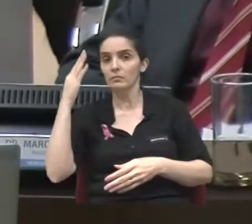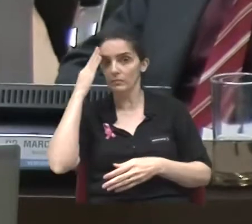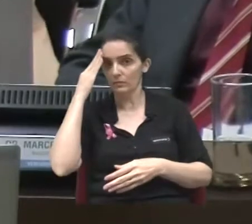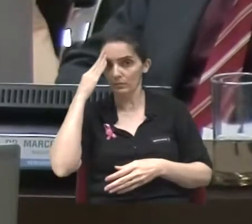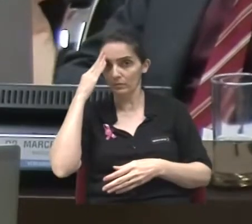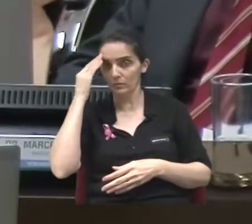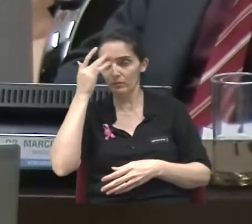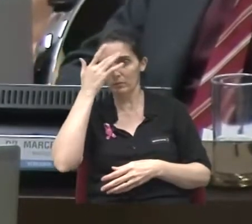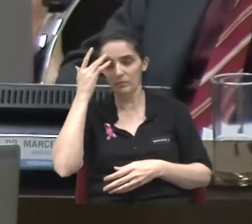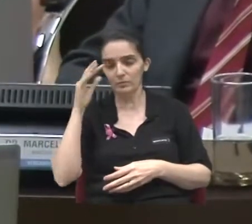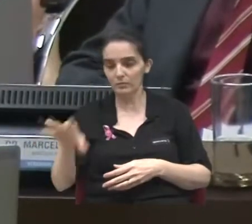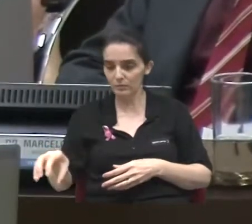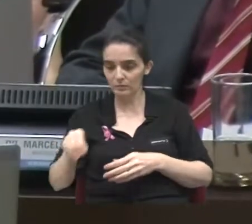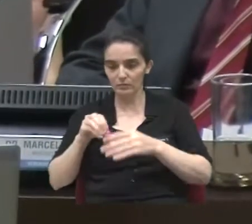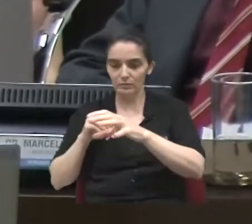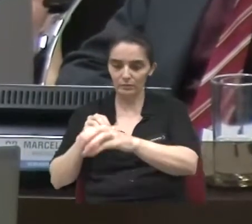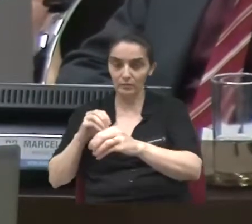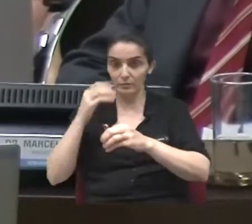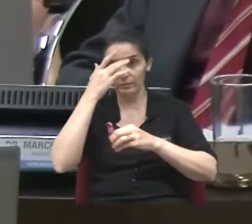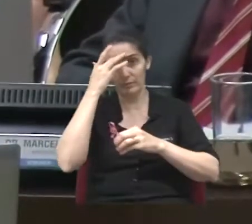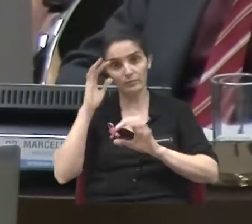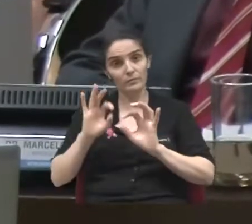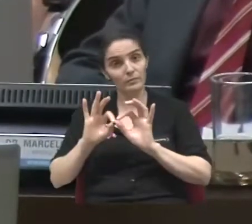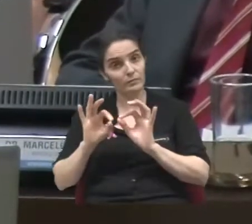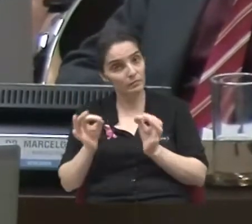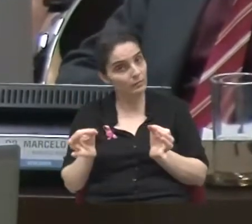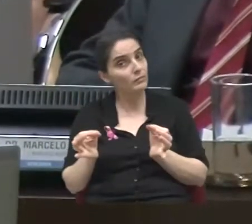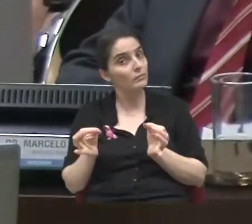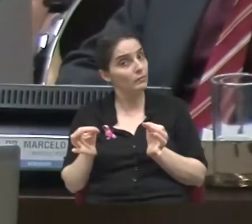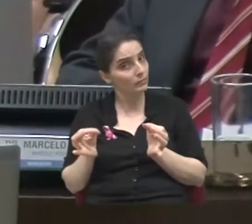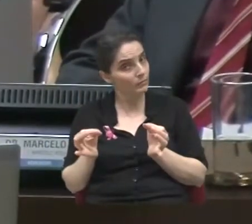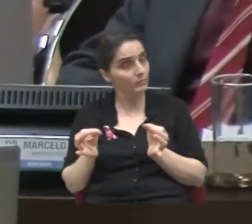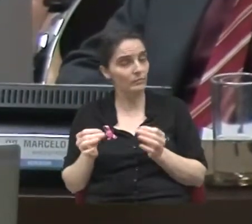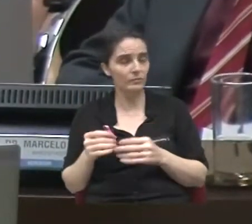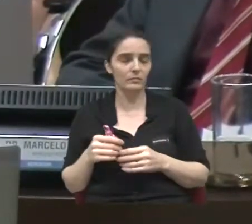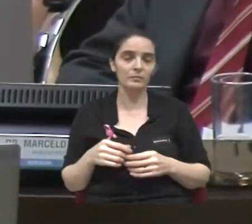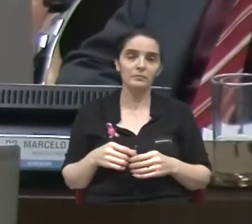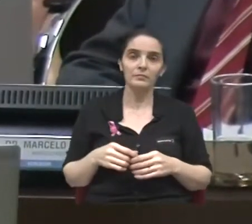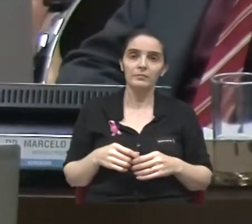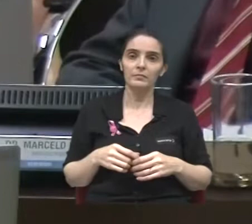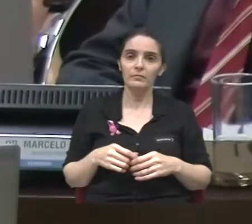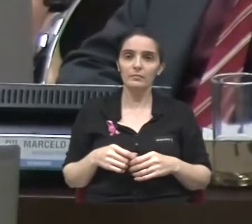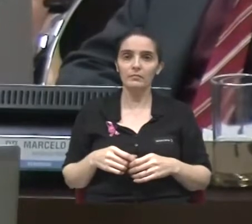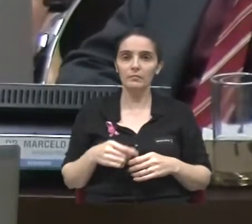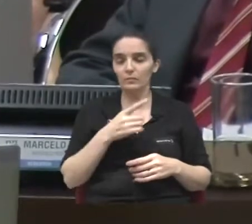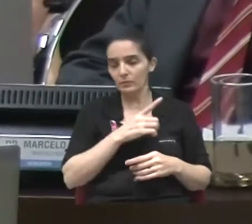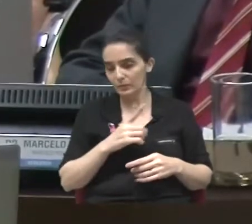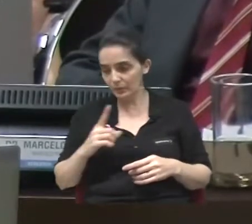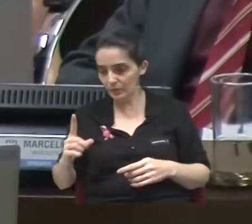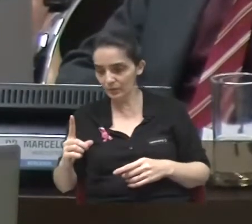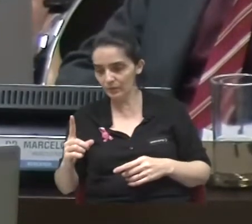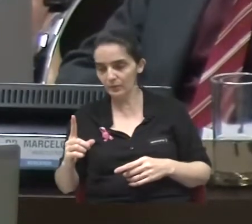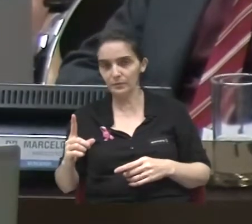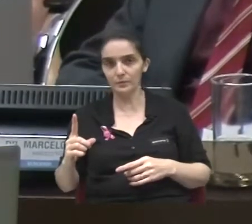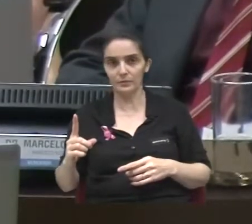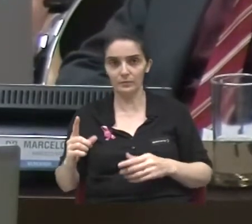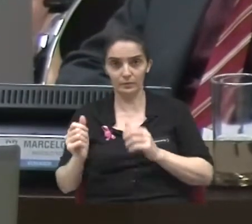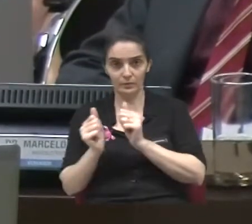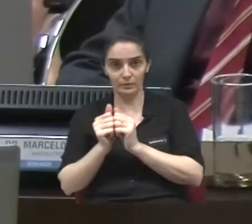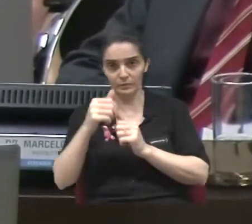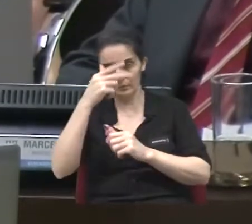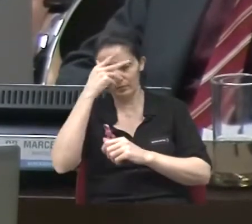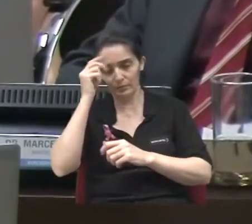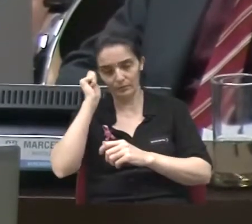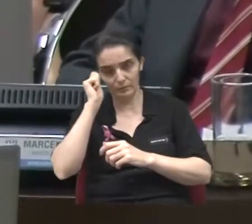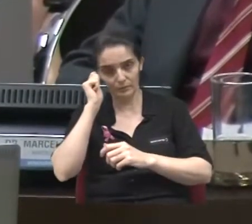pessoas extremamente simples, né, do ponto de vista educacional. Eles estão lá no ponto, tem o da prefeitura, as máquinas, a prefeitura tem